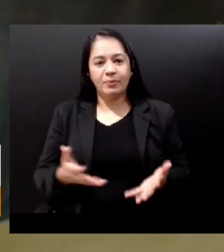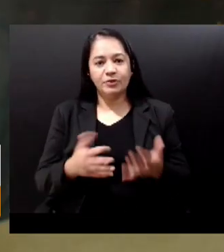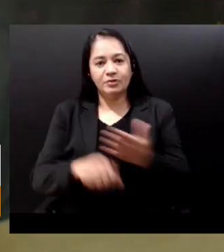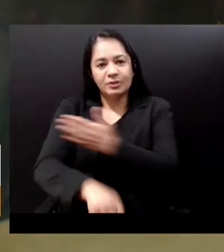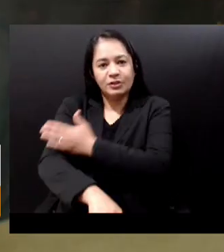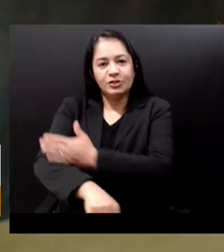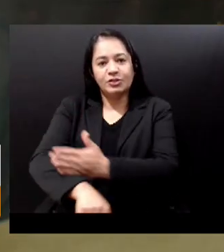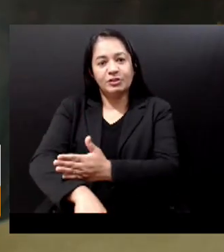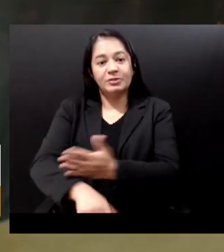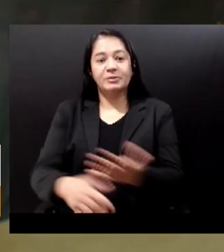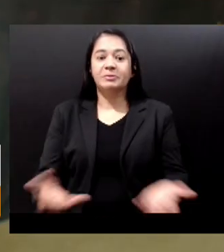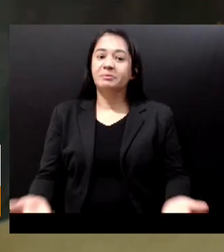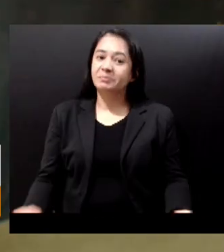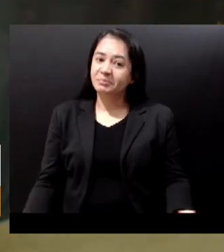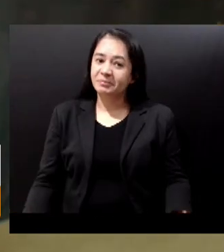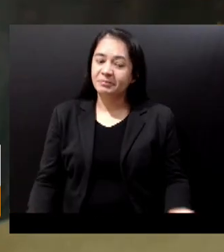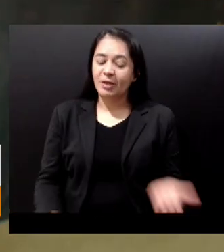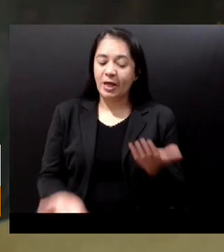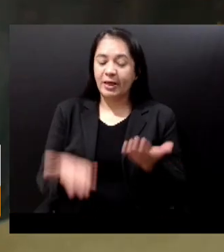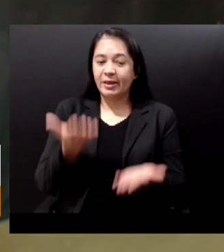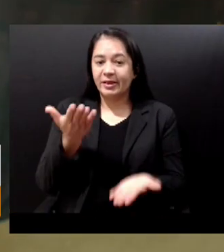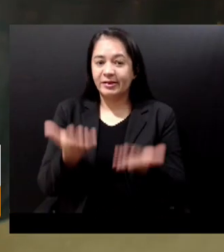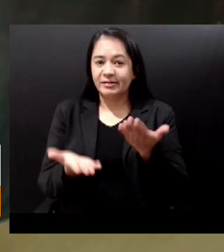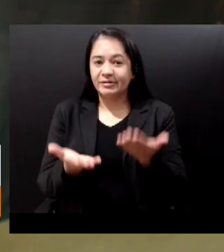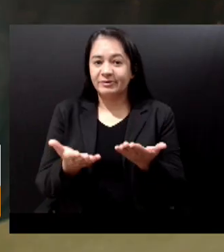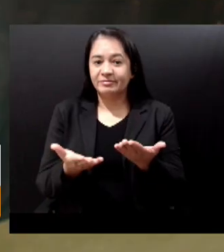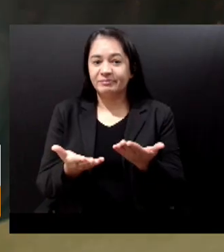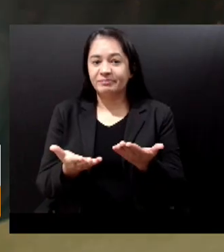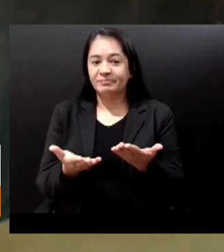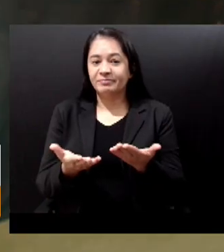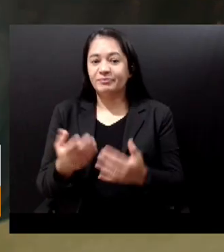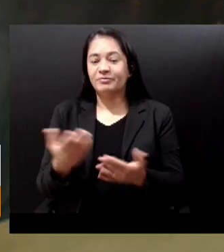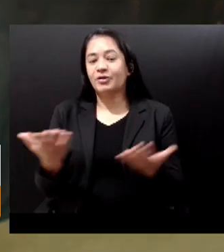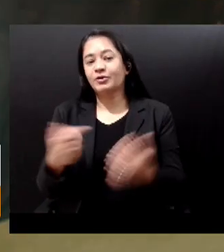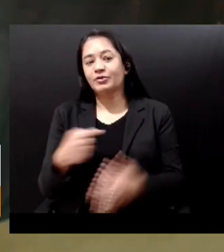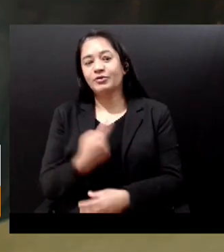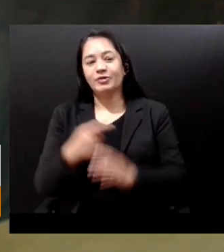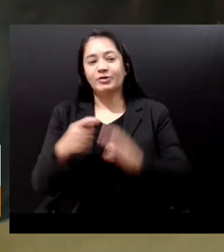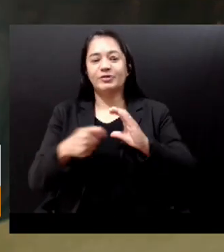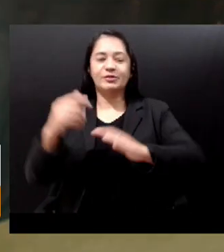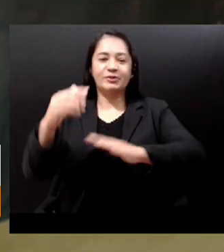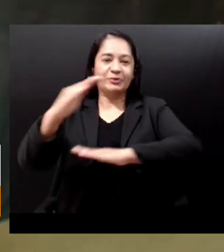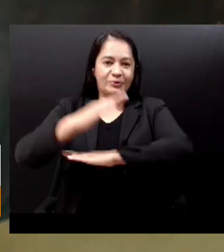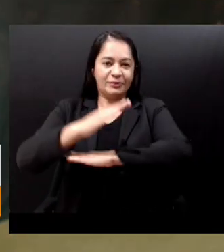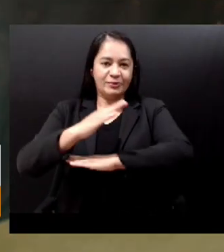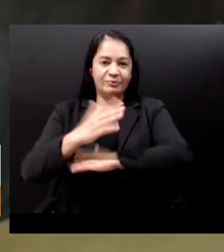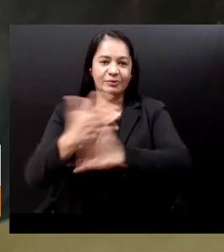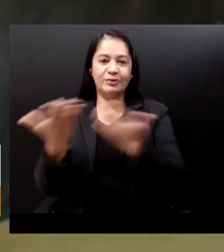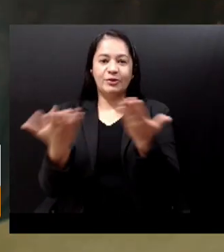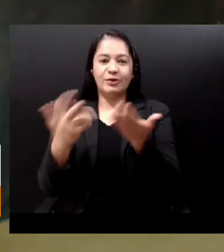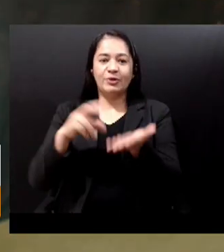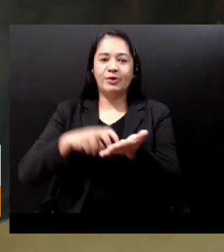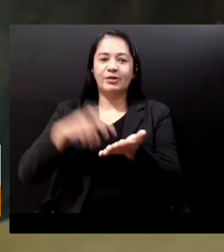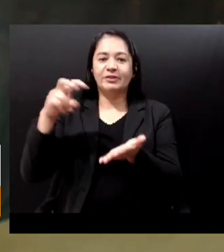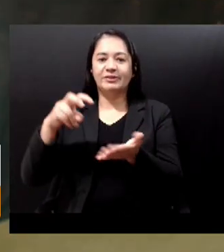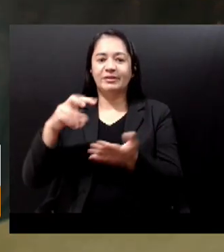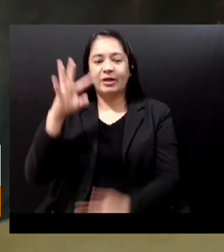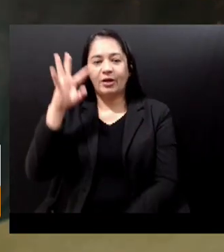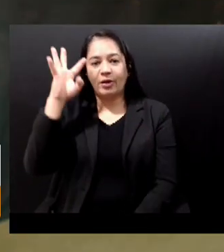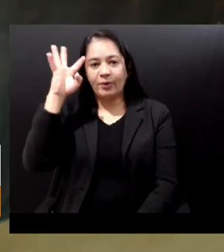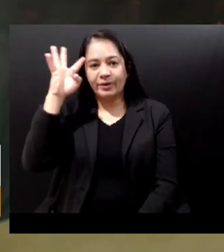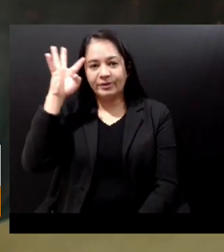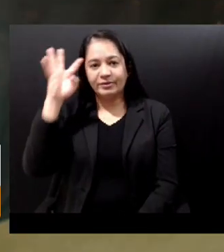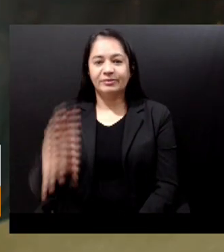constância, equilíbrio, são palavras aqui do nosso Estúdio Câmara desta manhã de quarta-feira. Eu